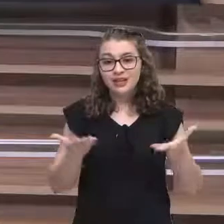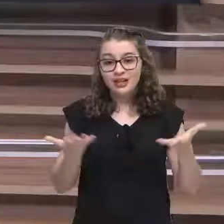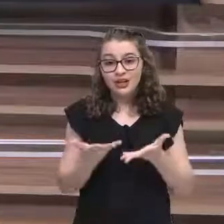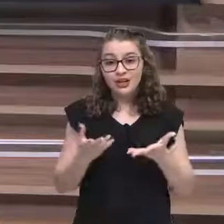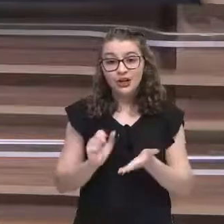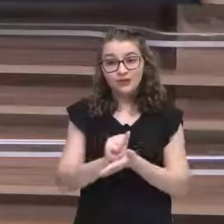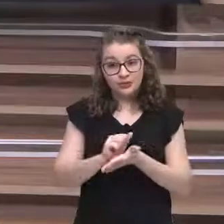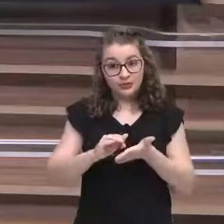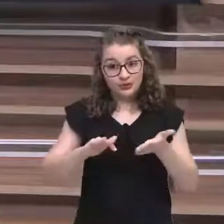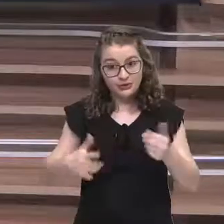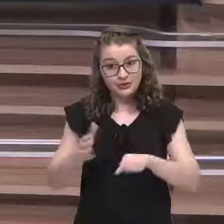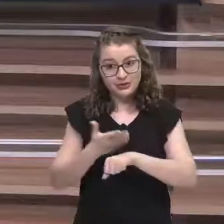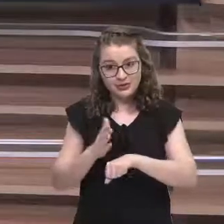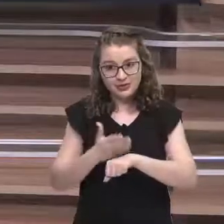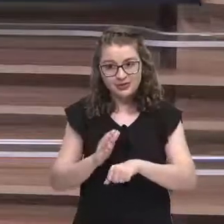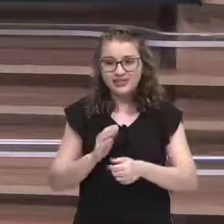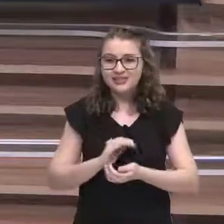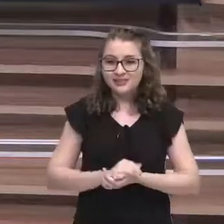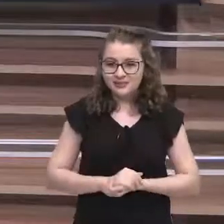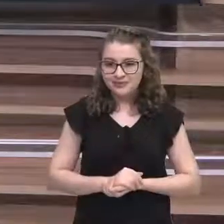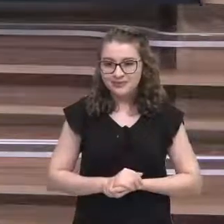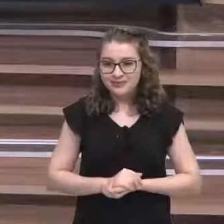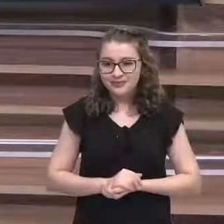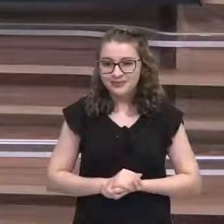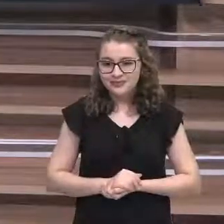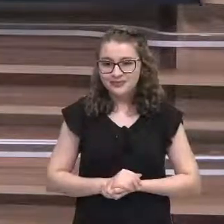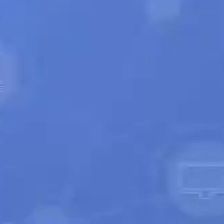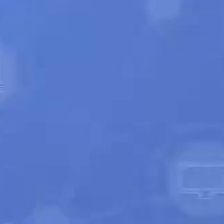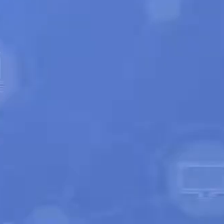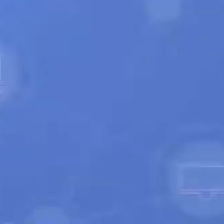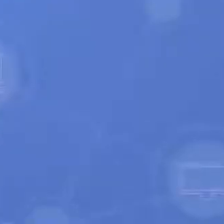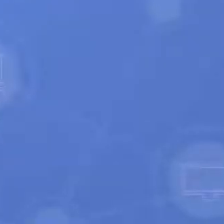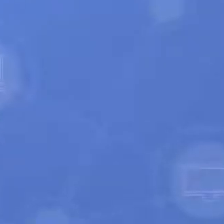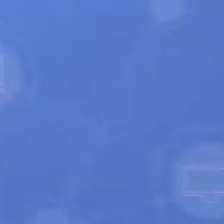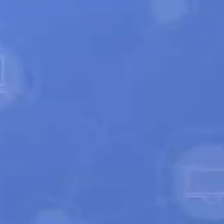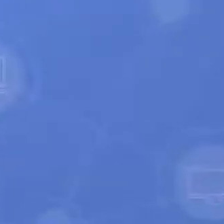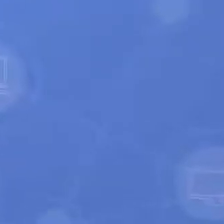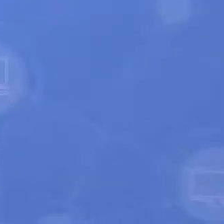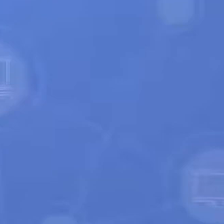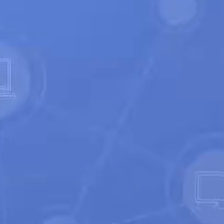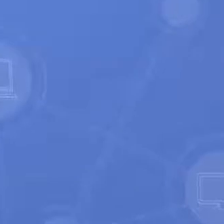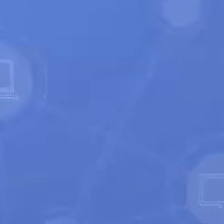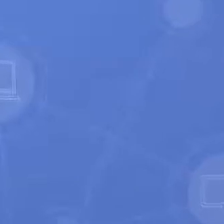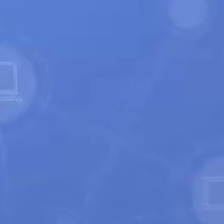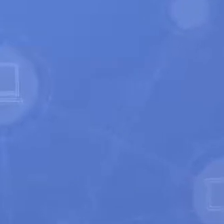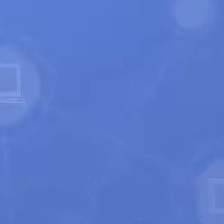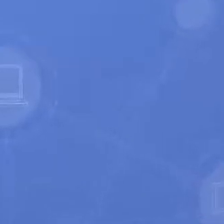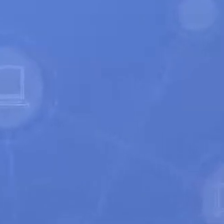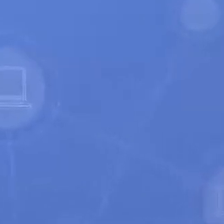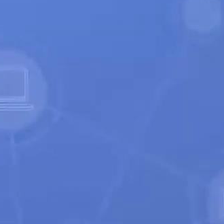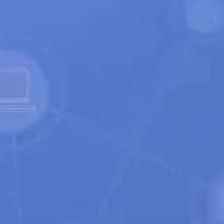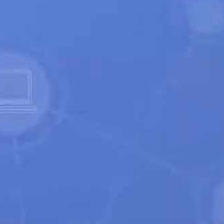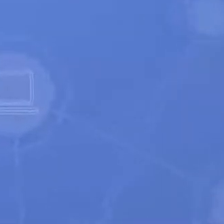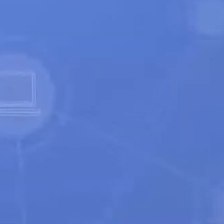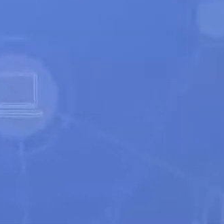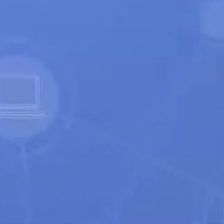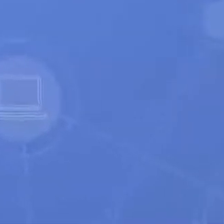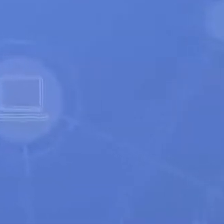aqui uma atividade que é a nossa dinâmica local interativa.